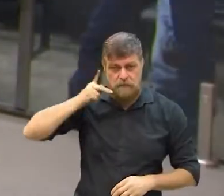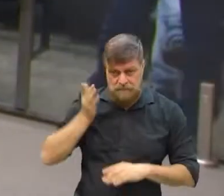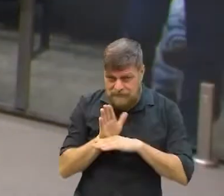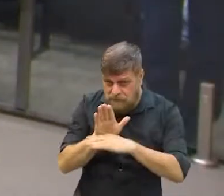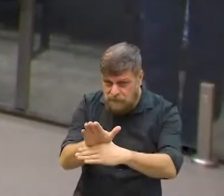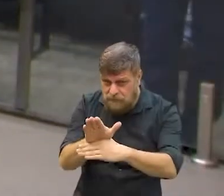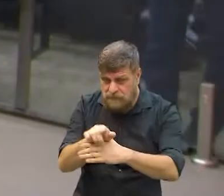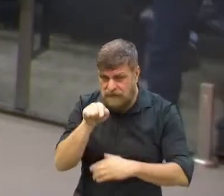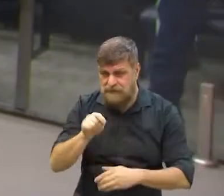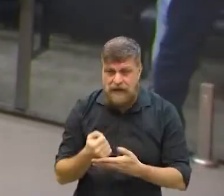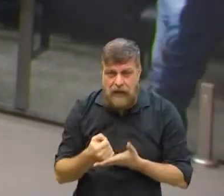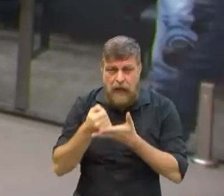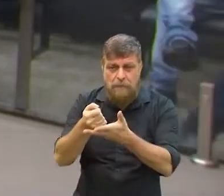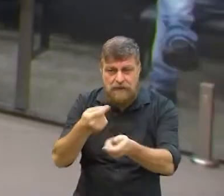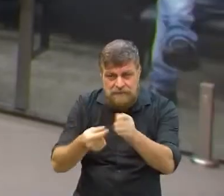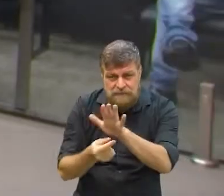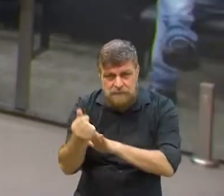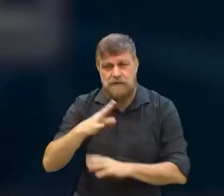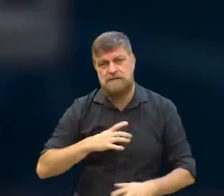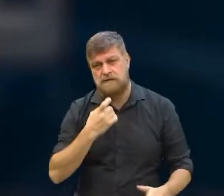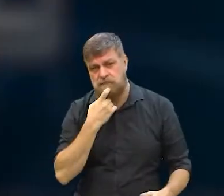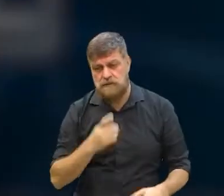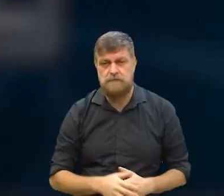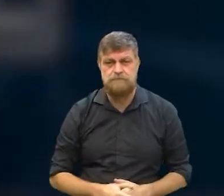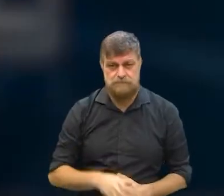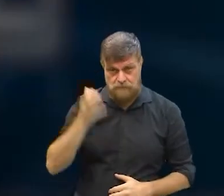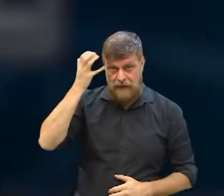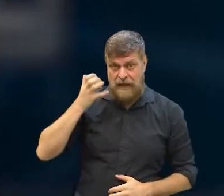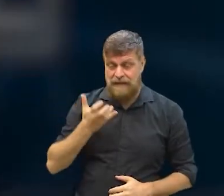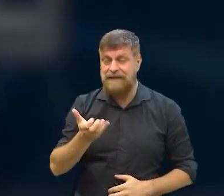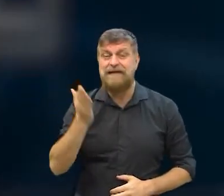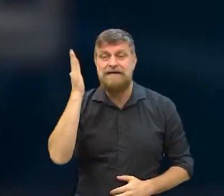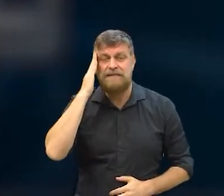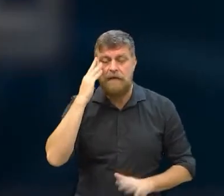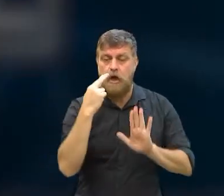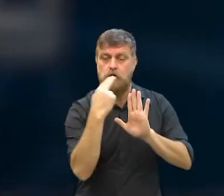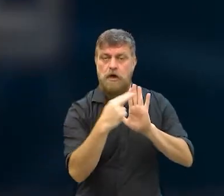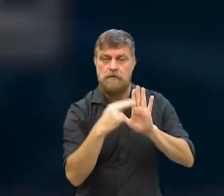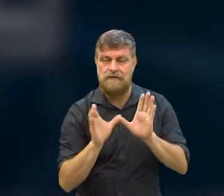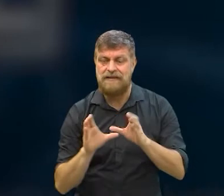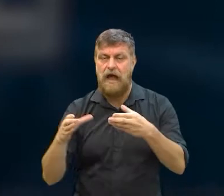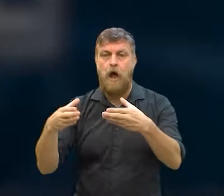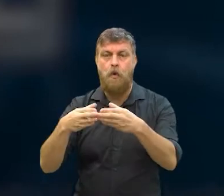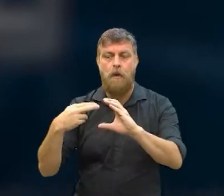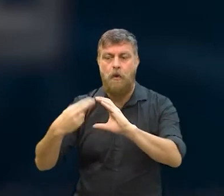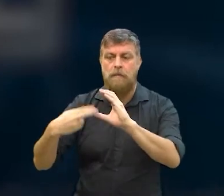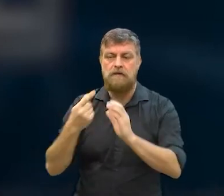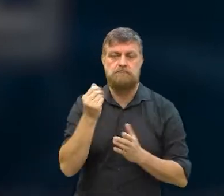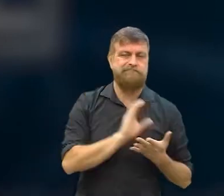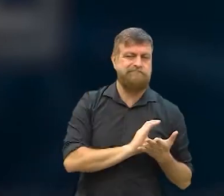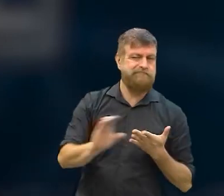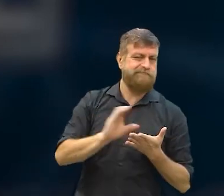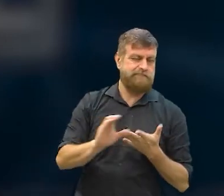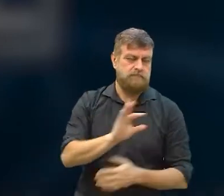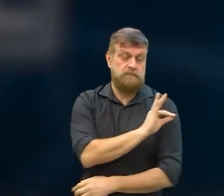momento tão difícil da nossa economia e do nosso município também. Além disso, ela pede a lista de cooperativas beneficiadas com esses valores